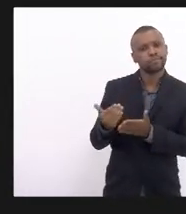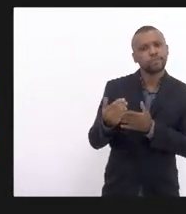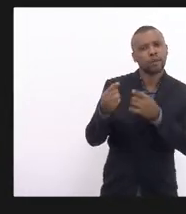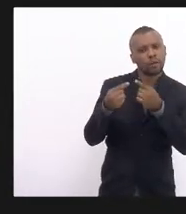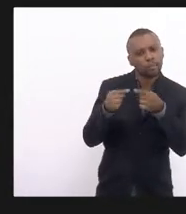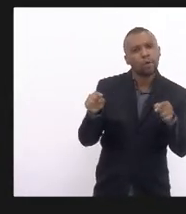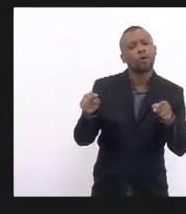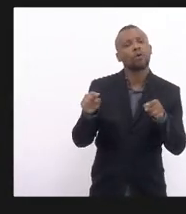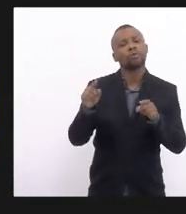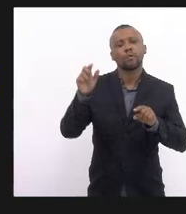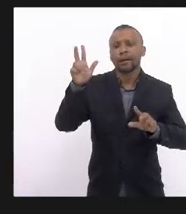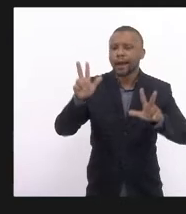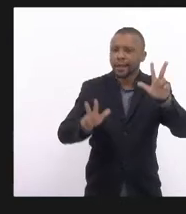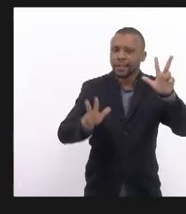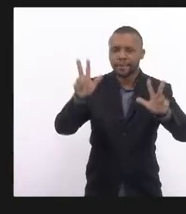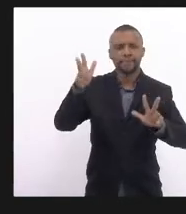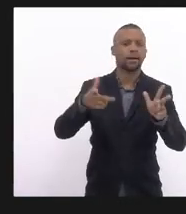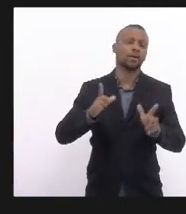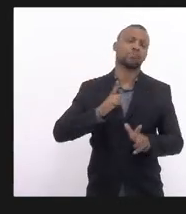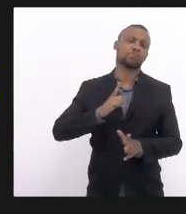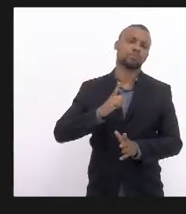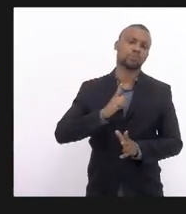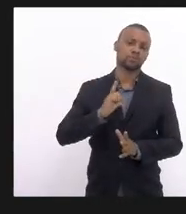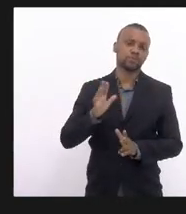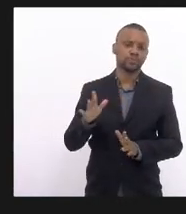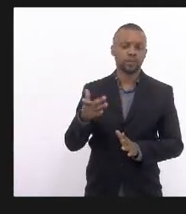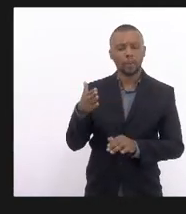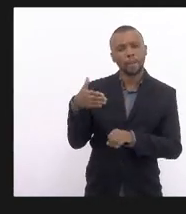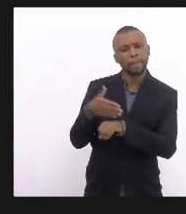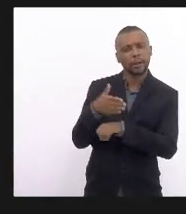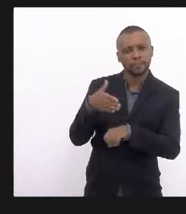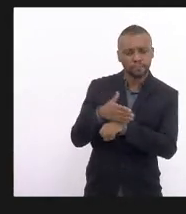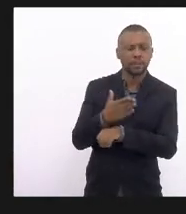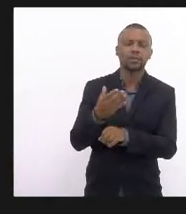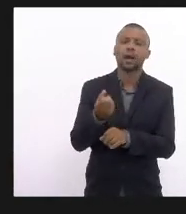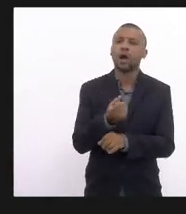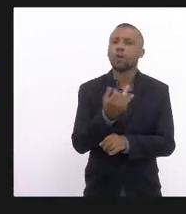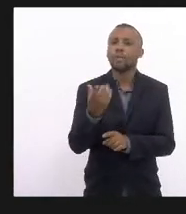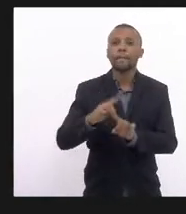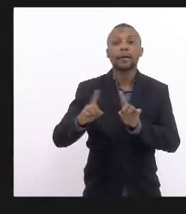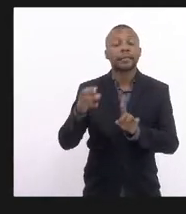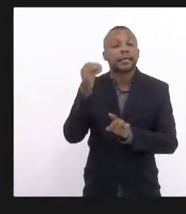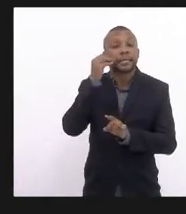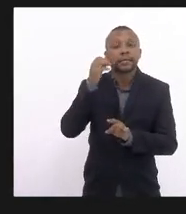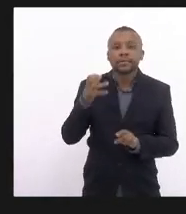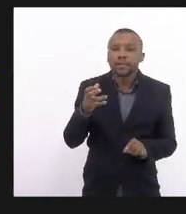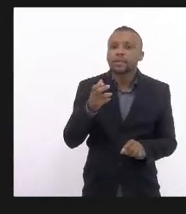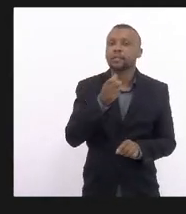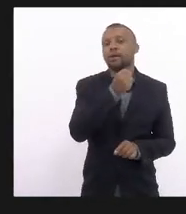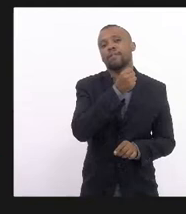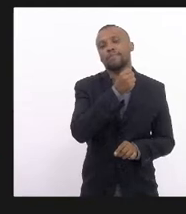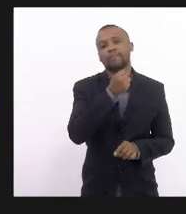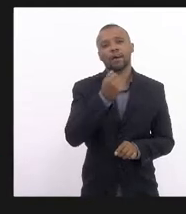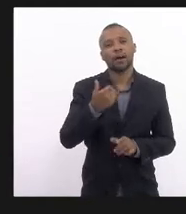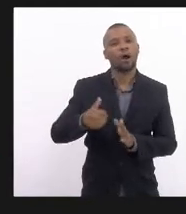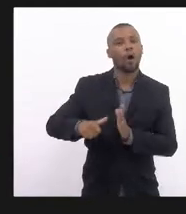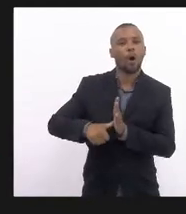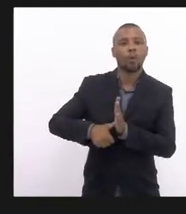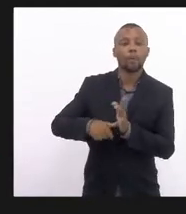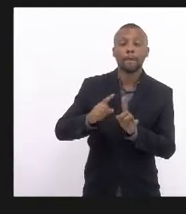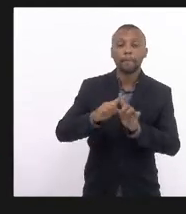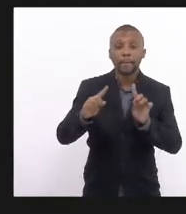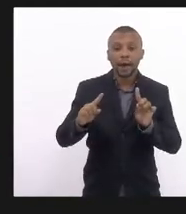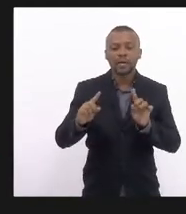participei de alguns grandes eventos ali até recentemente, mas foi na tentativa de salvar o clube, mas em termos